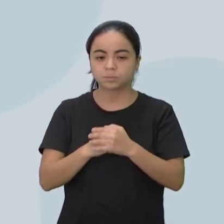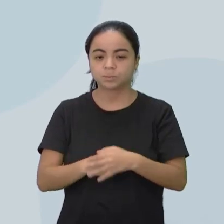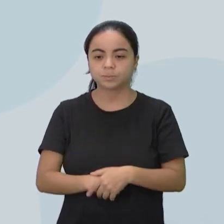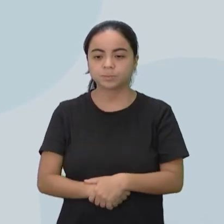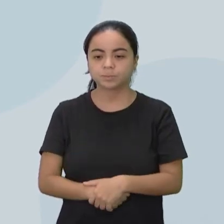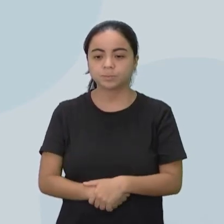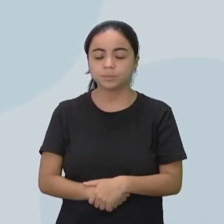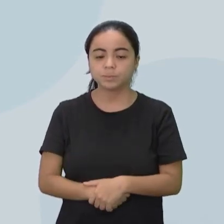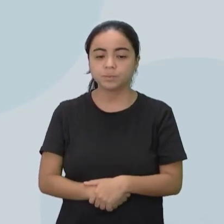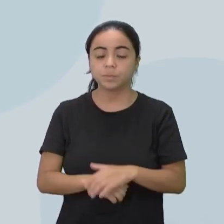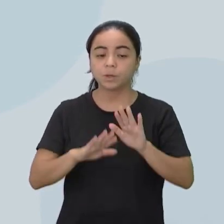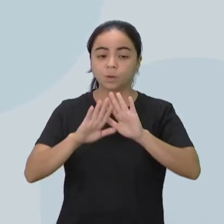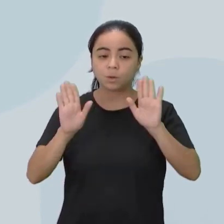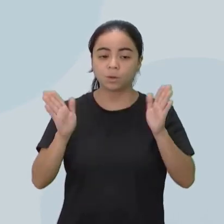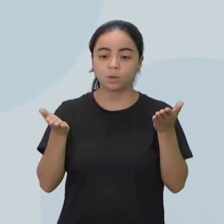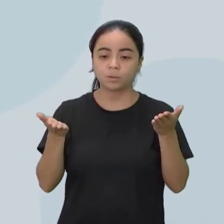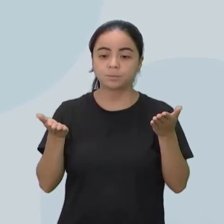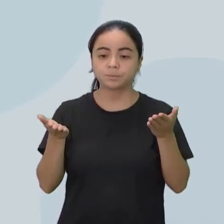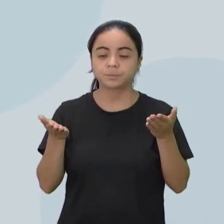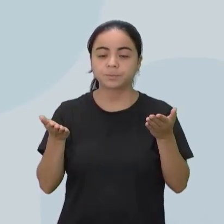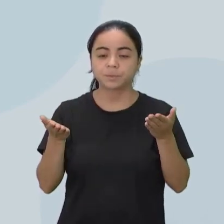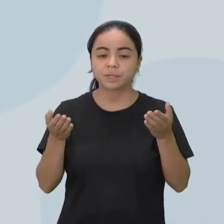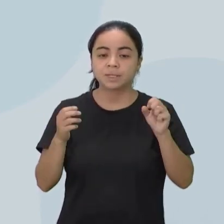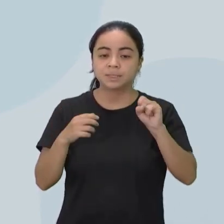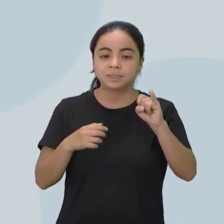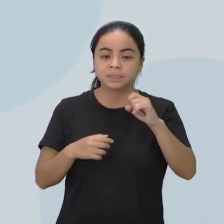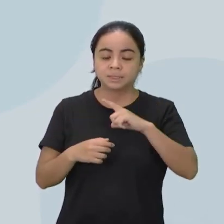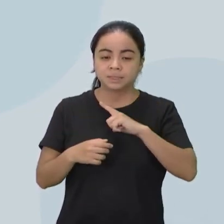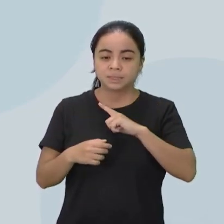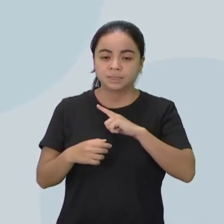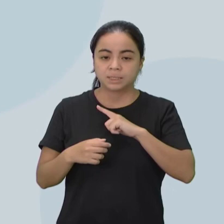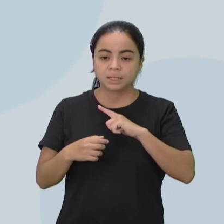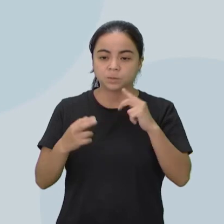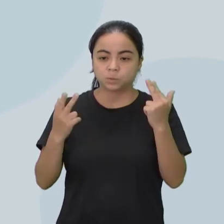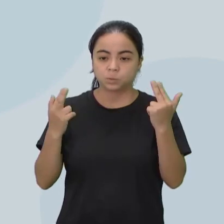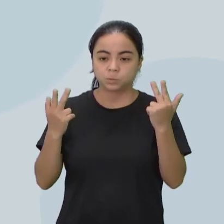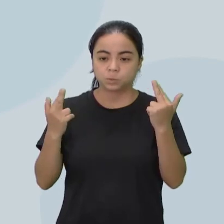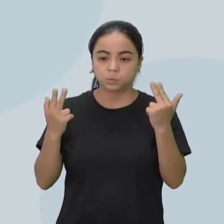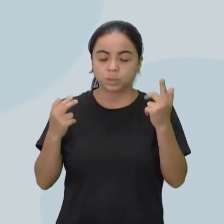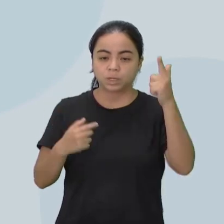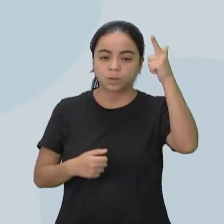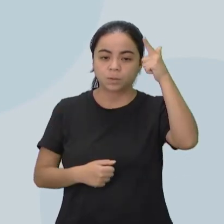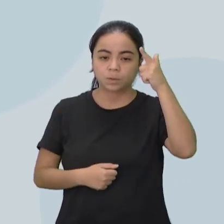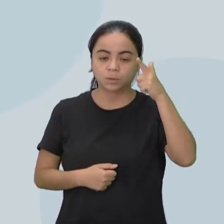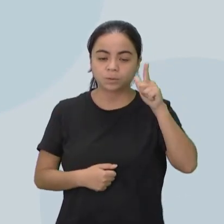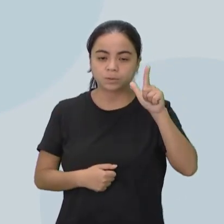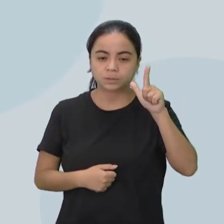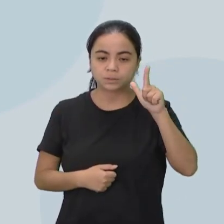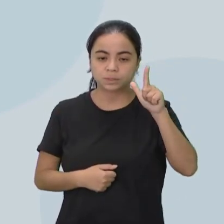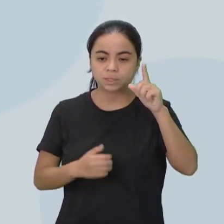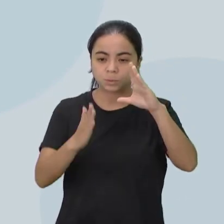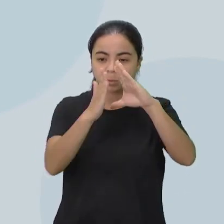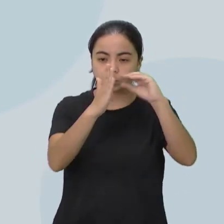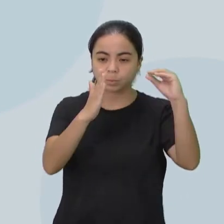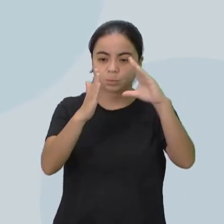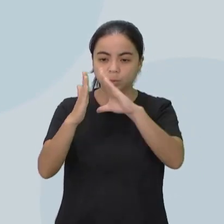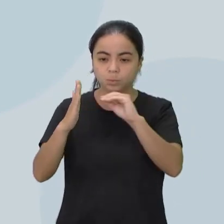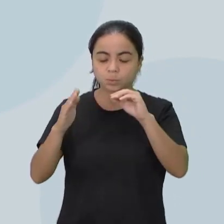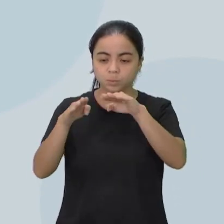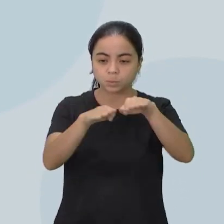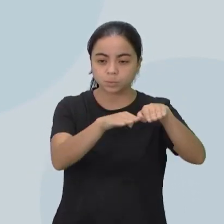O fato é o seguinte, ó, quando a gente tem comportamentos iguais, a gente consegue ver um padrão, a gente